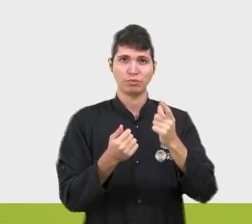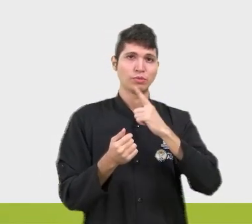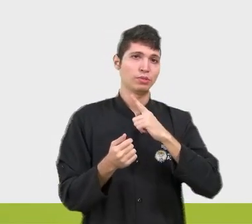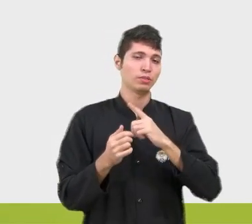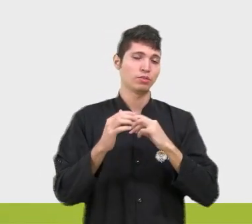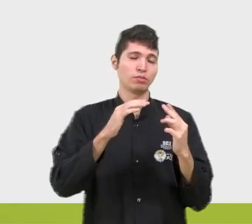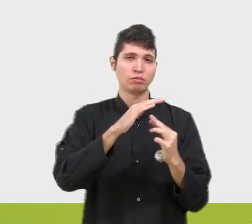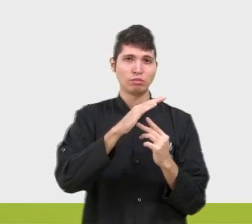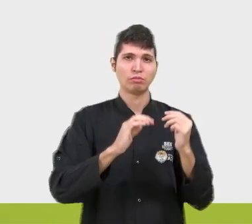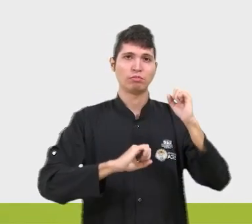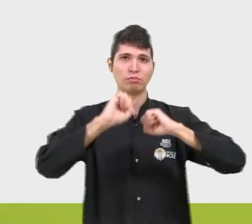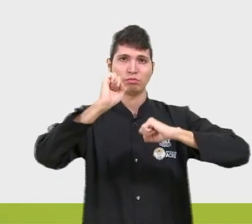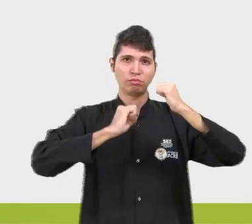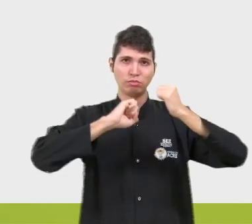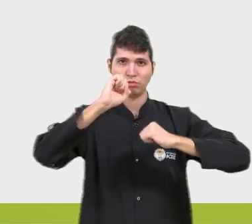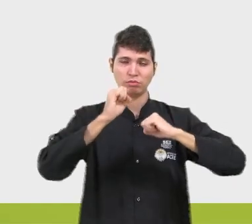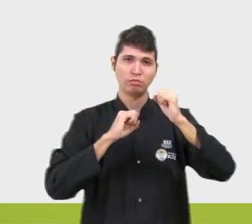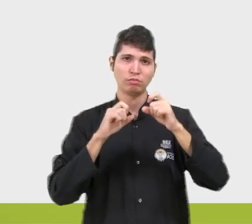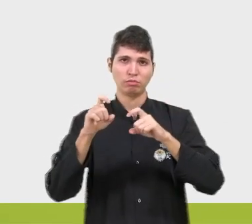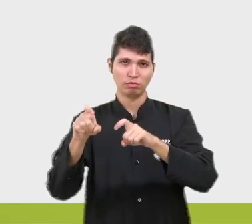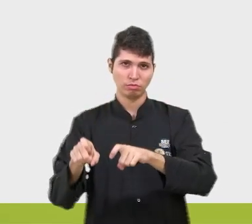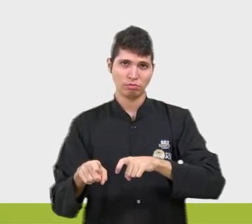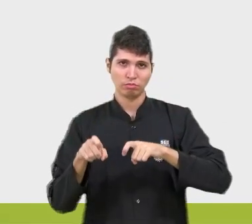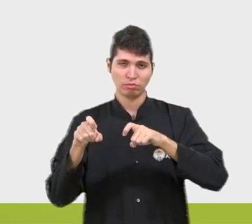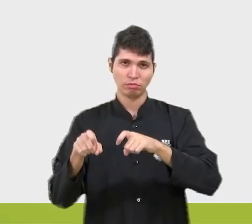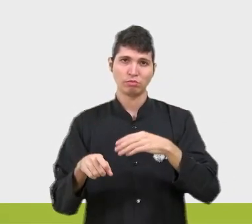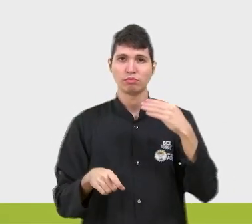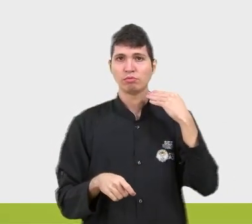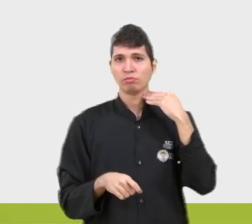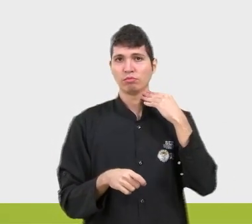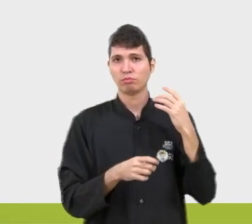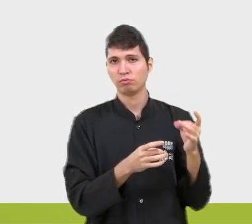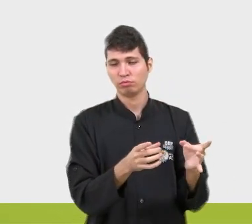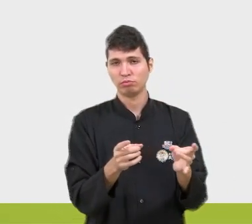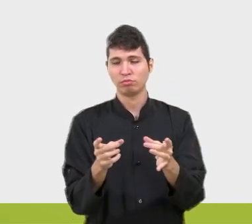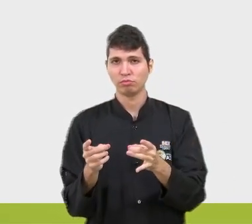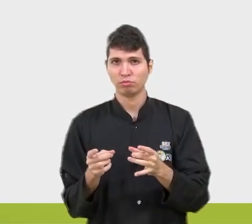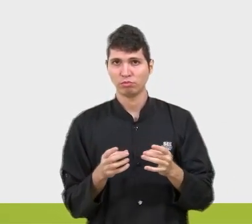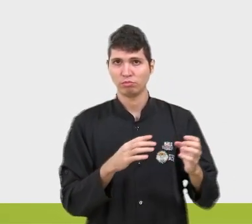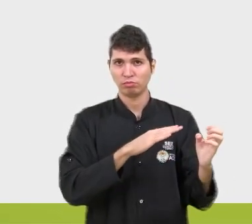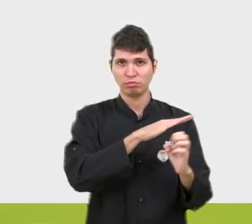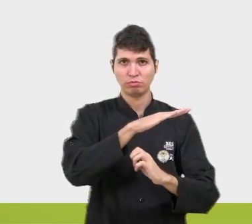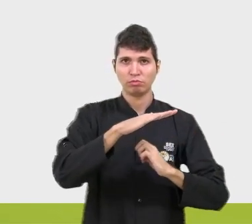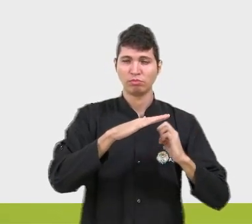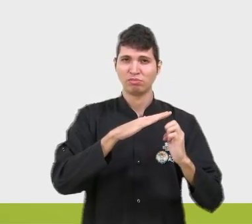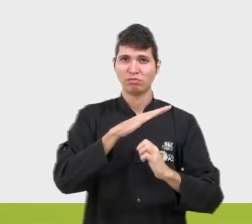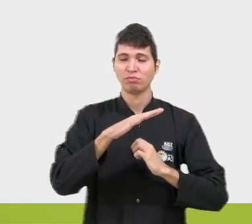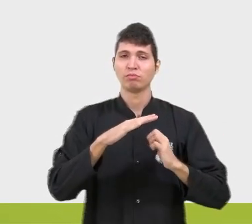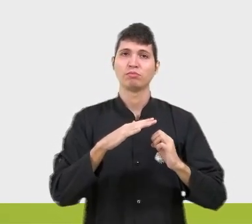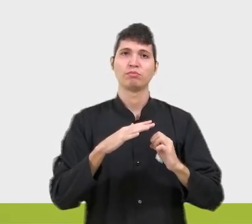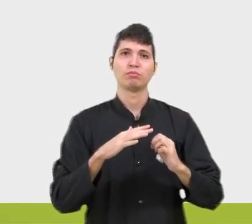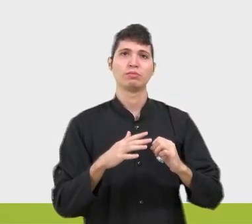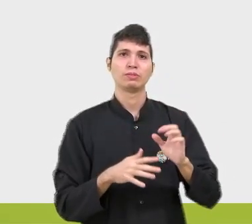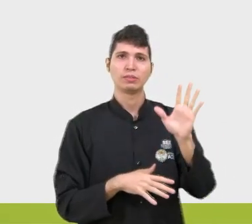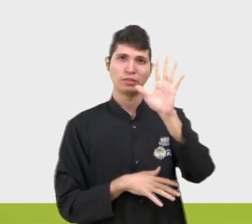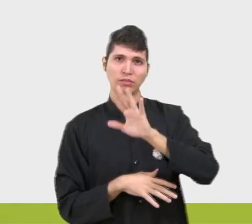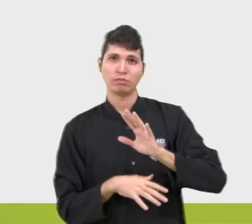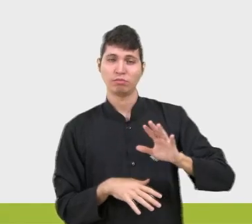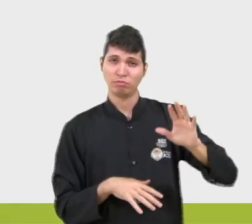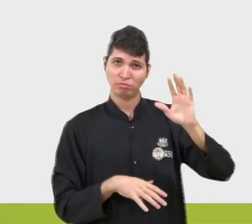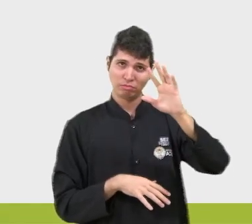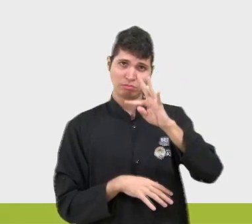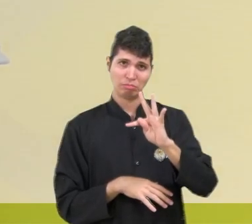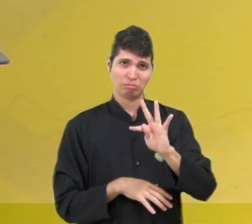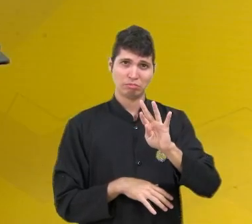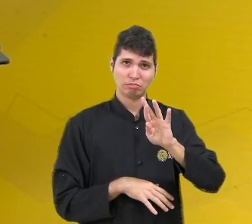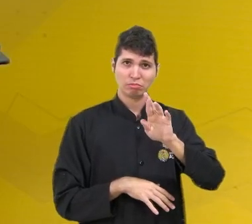industriais, atividades agrícolas modernas, banco, mercado de capitais, empresas transnacionais, comércio e universidade do país.